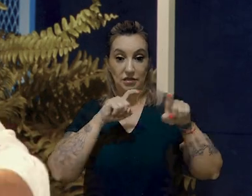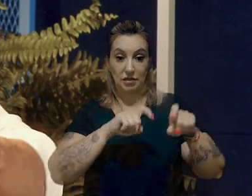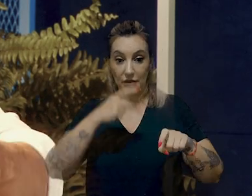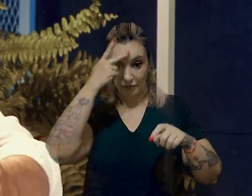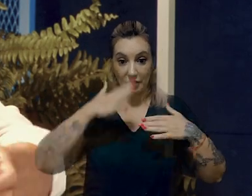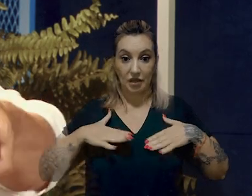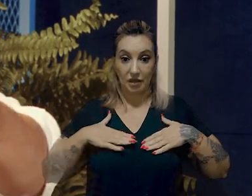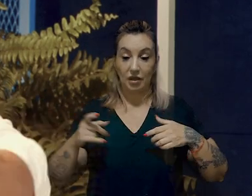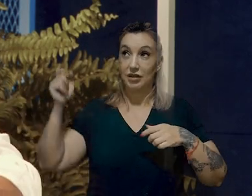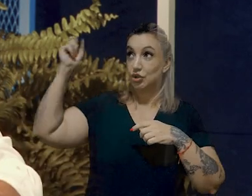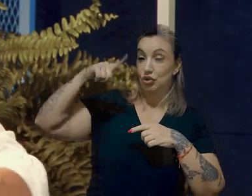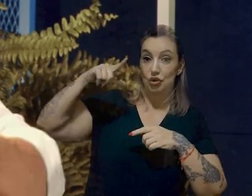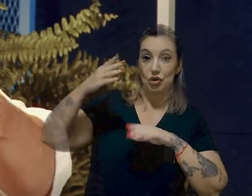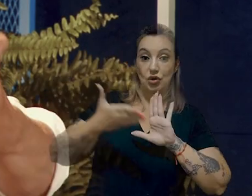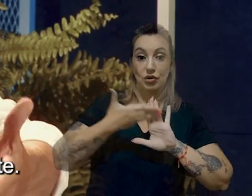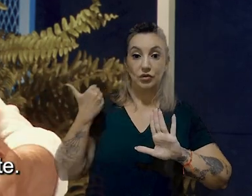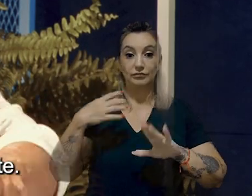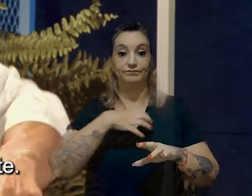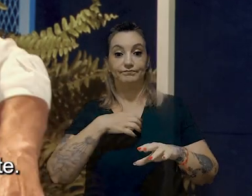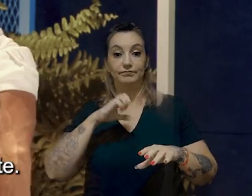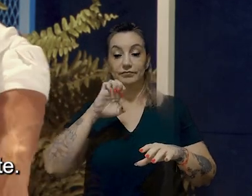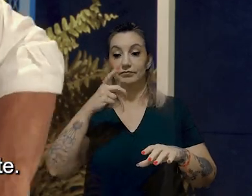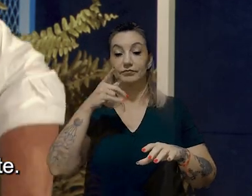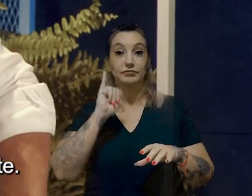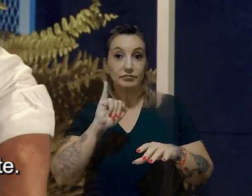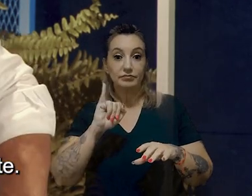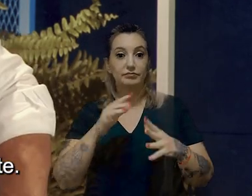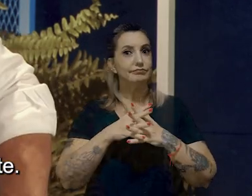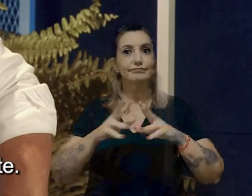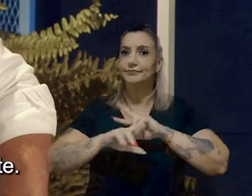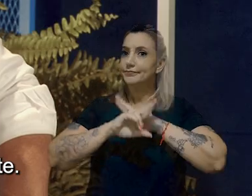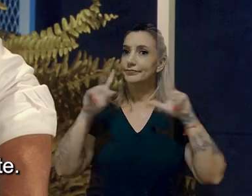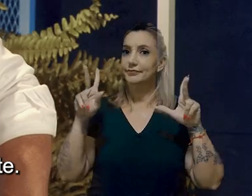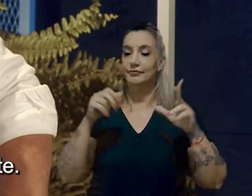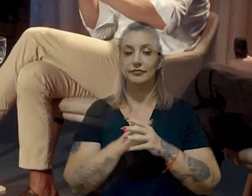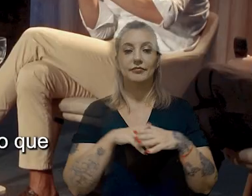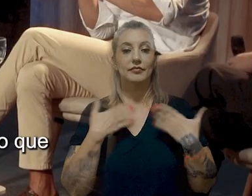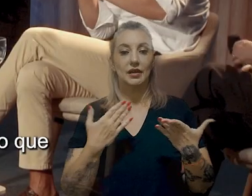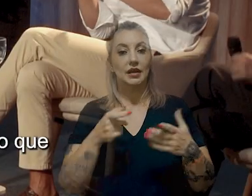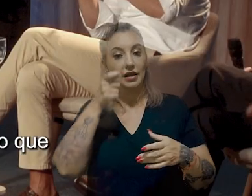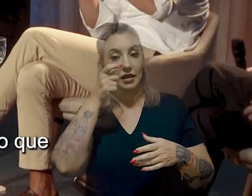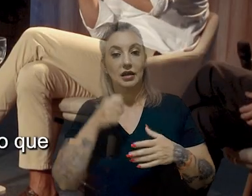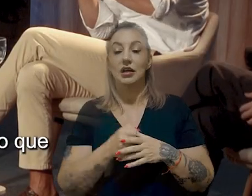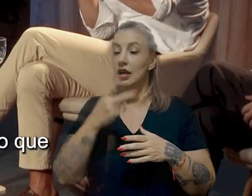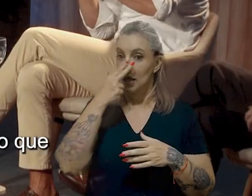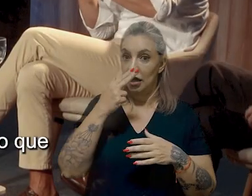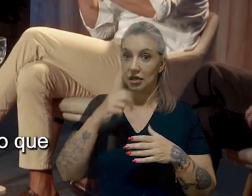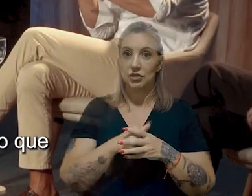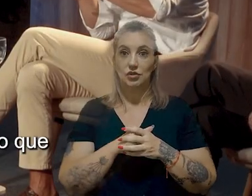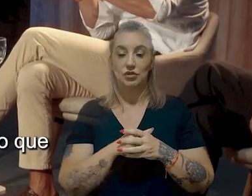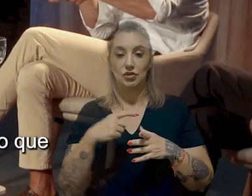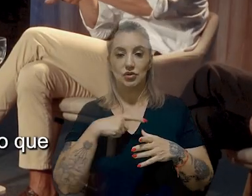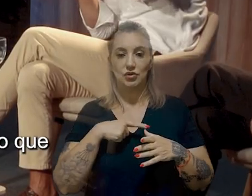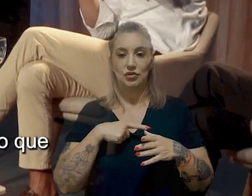fazenda pessoa descansar eventualmente sair do Sol tipo de de Epi que tem é é completamente diferente e aí o interessante João acho